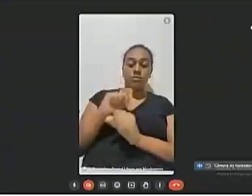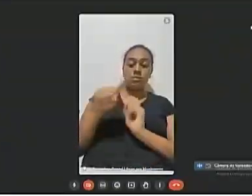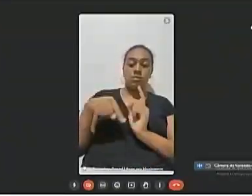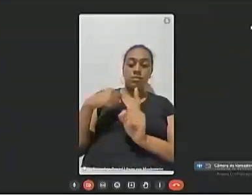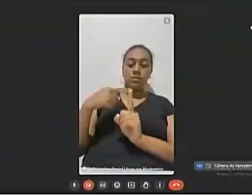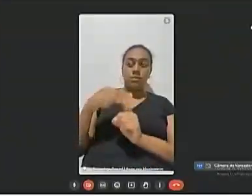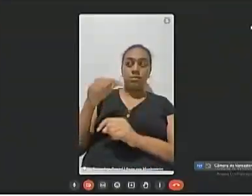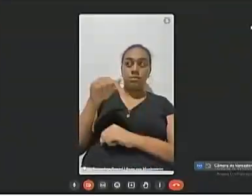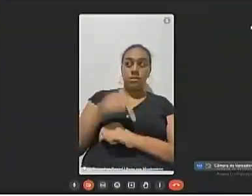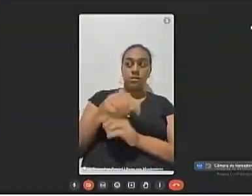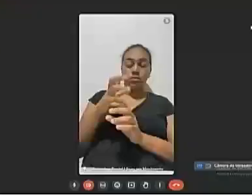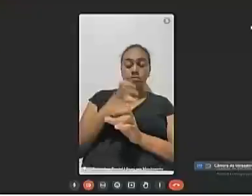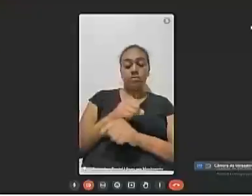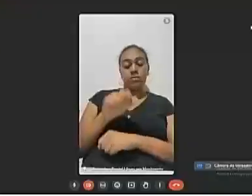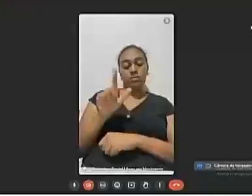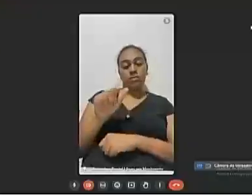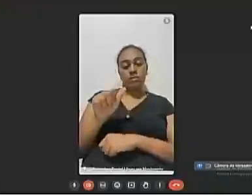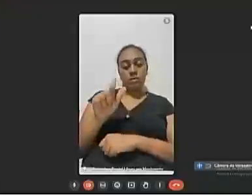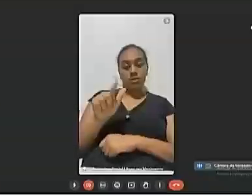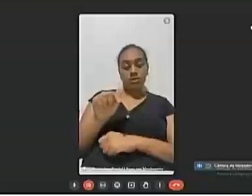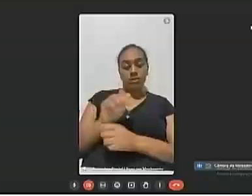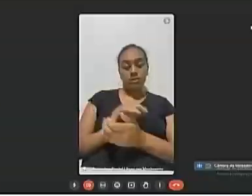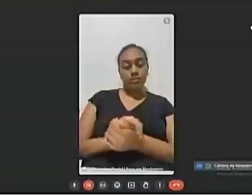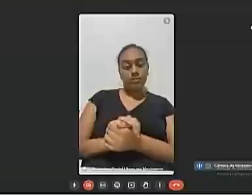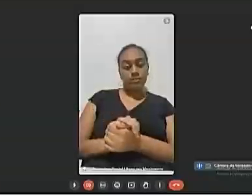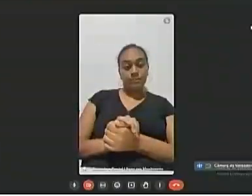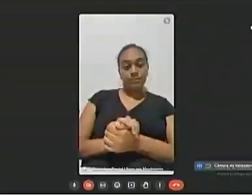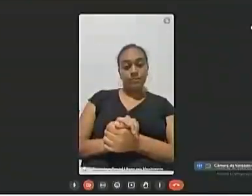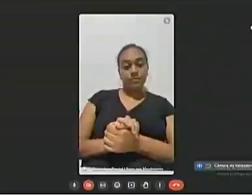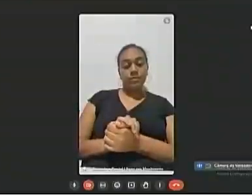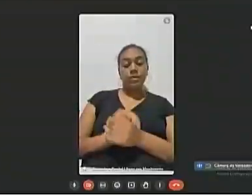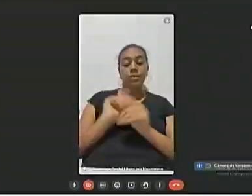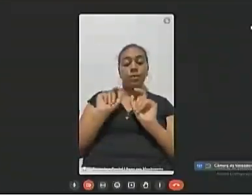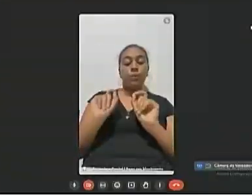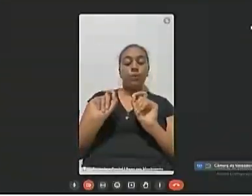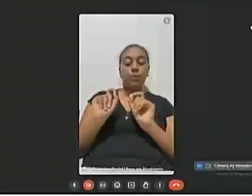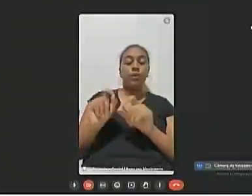duas, 17. Os efeitos, o que daria?